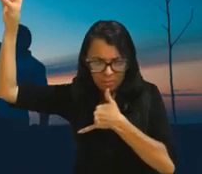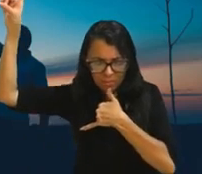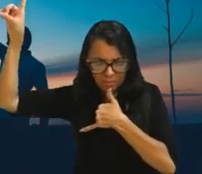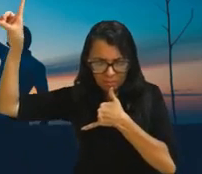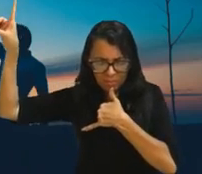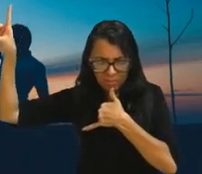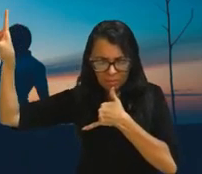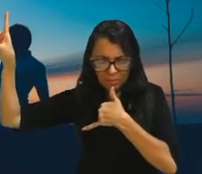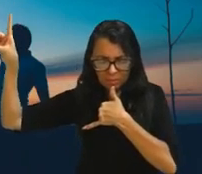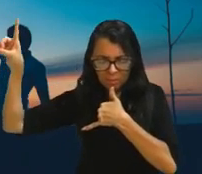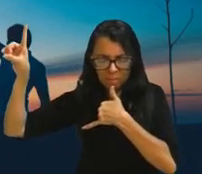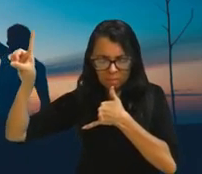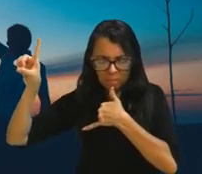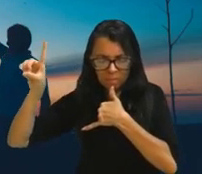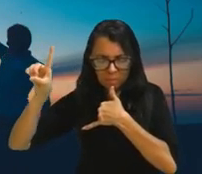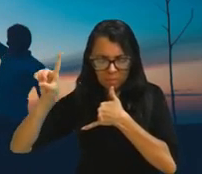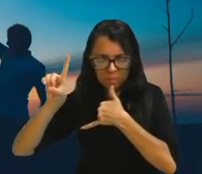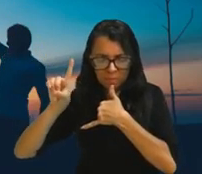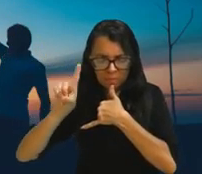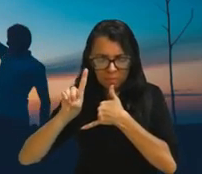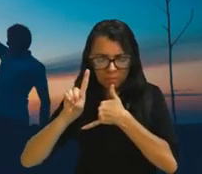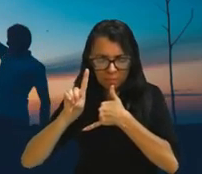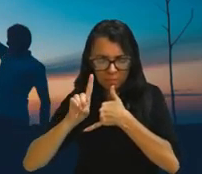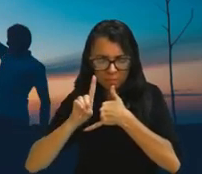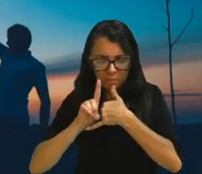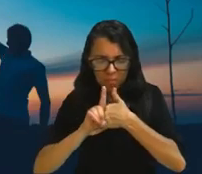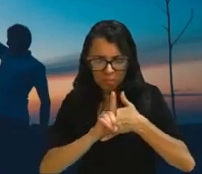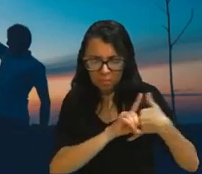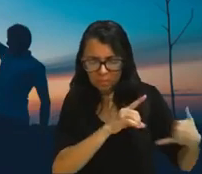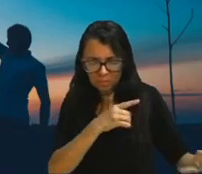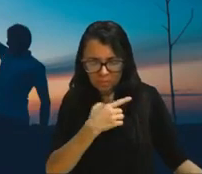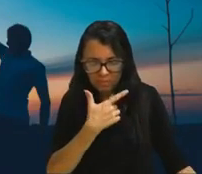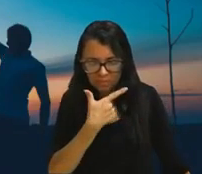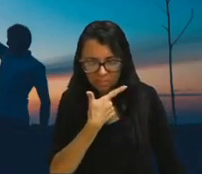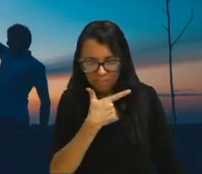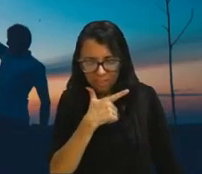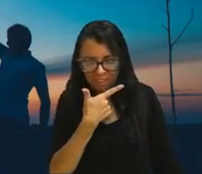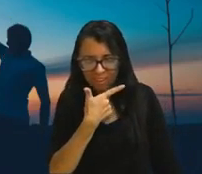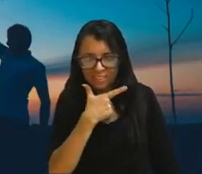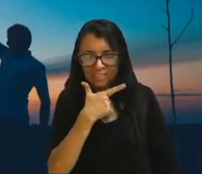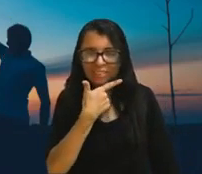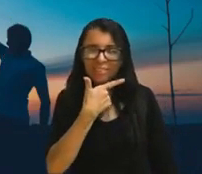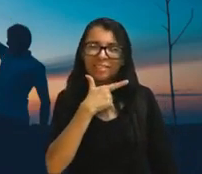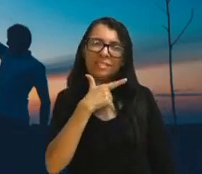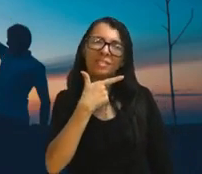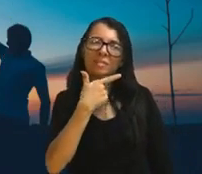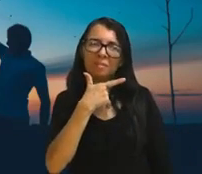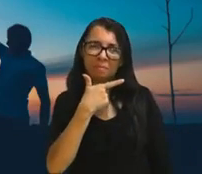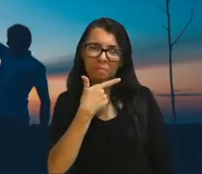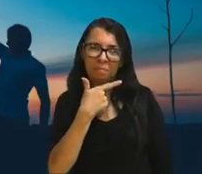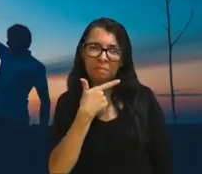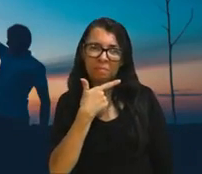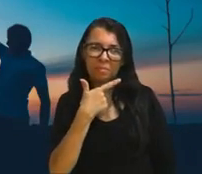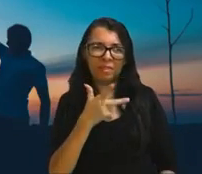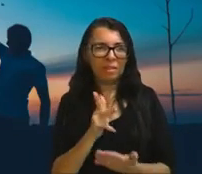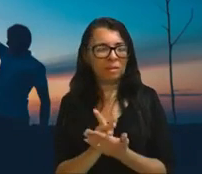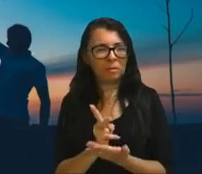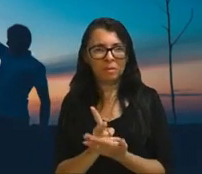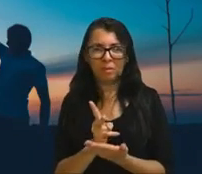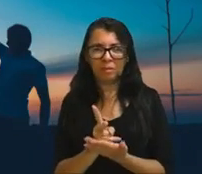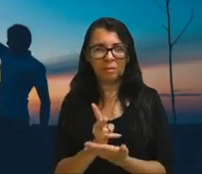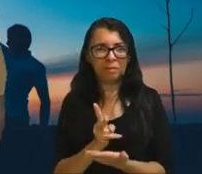olhar para Deus como o nosso refúgio. Olhar para